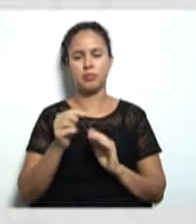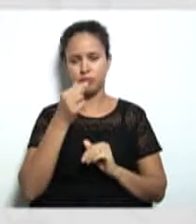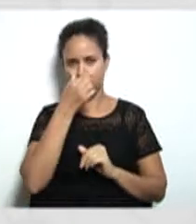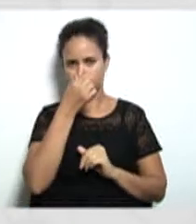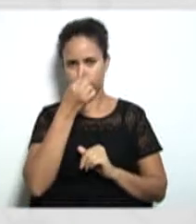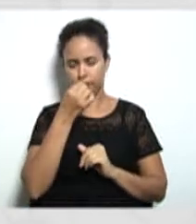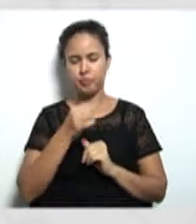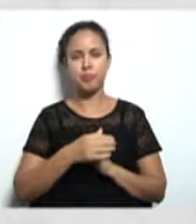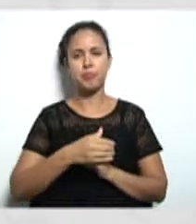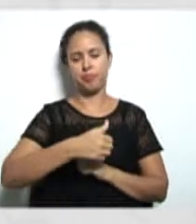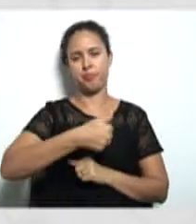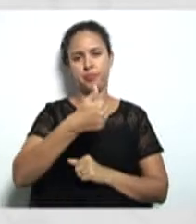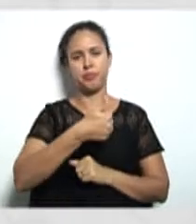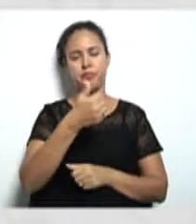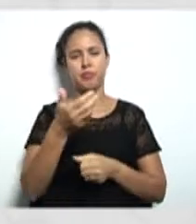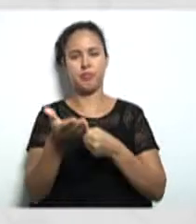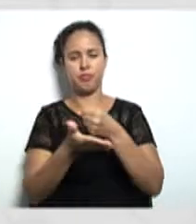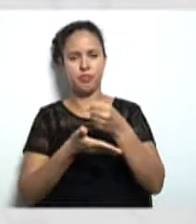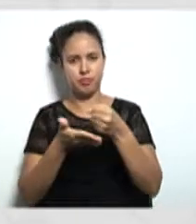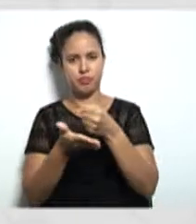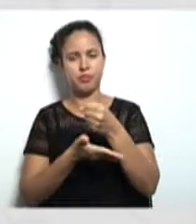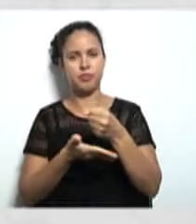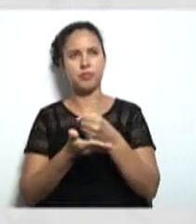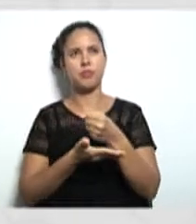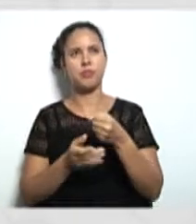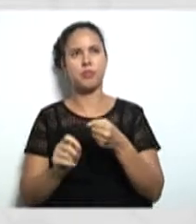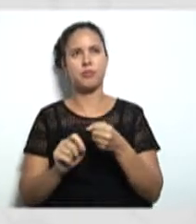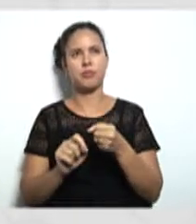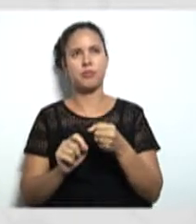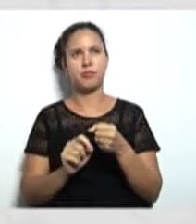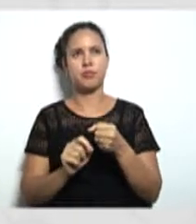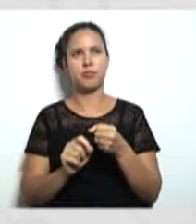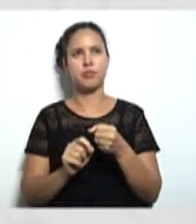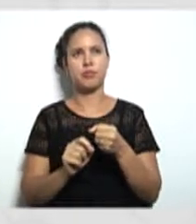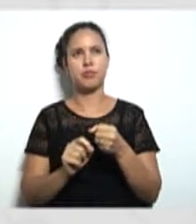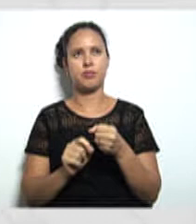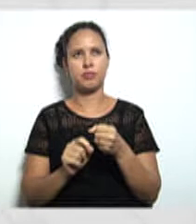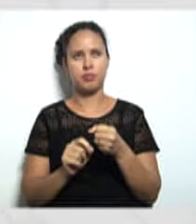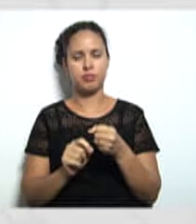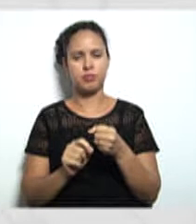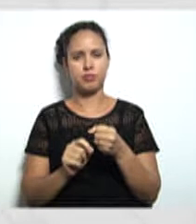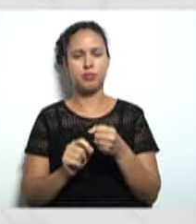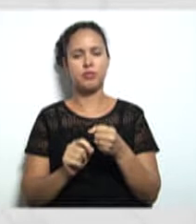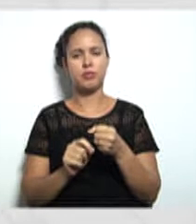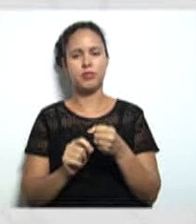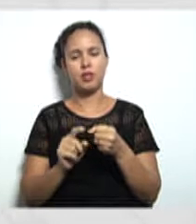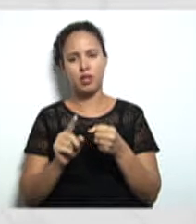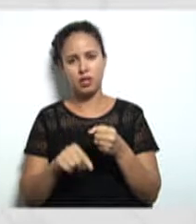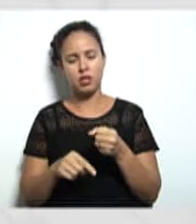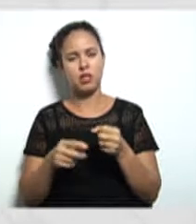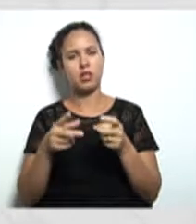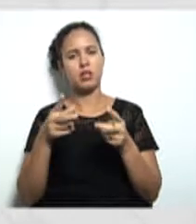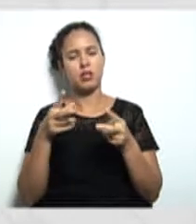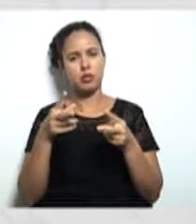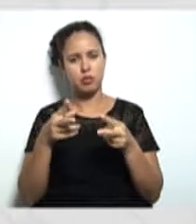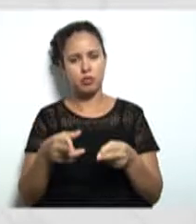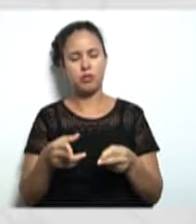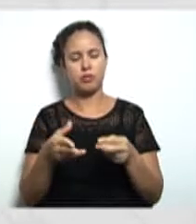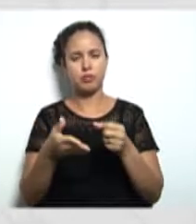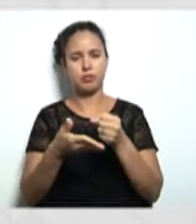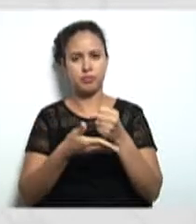ela baseia-se, deixa eu ver se está funcionando, baseia-se nos mesmos princípios